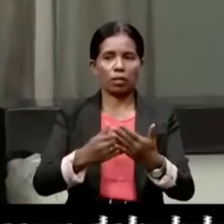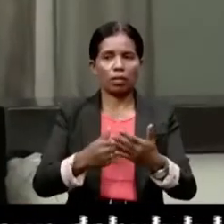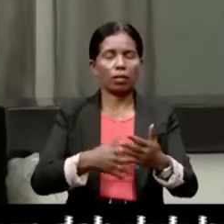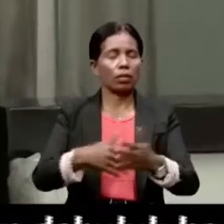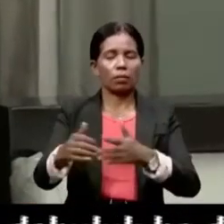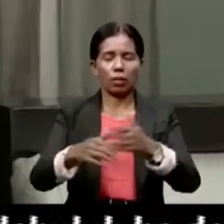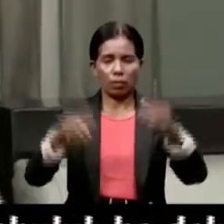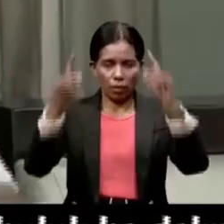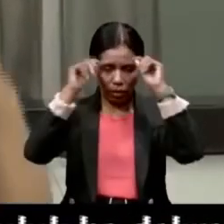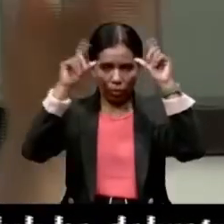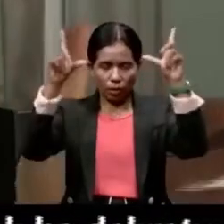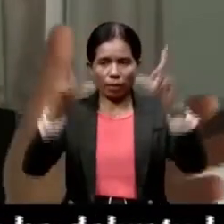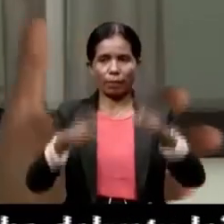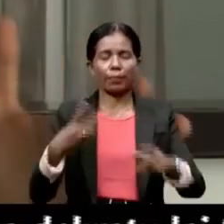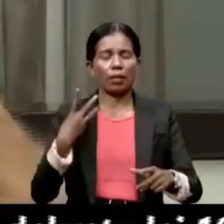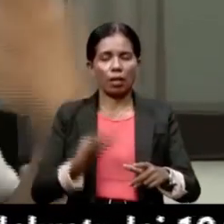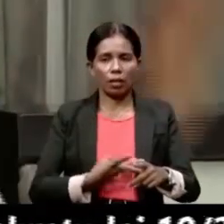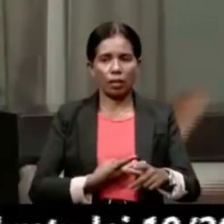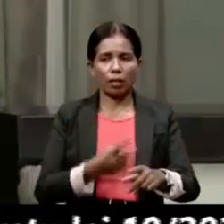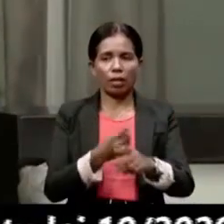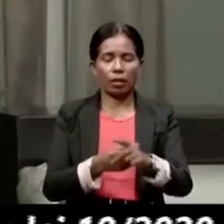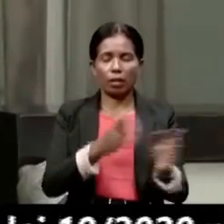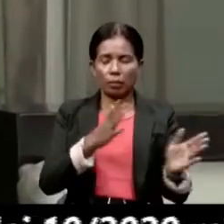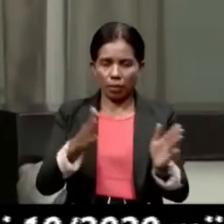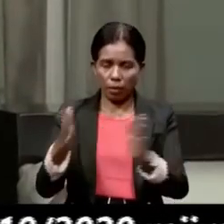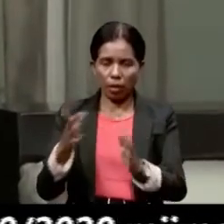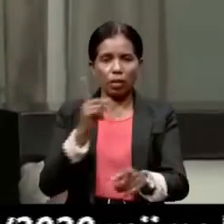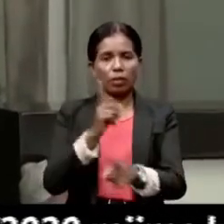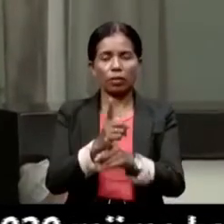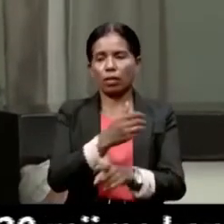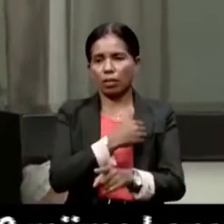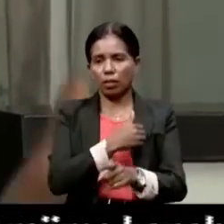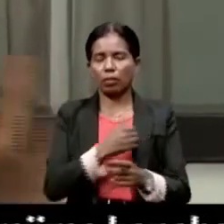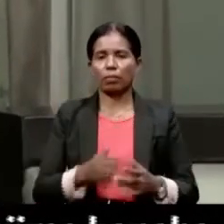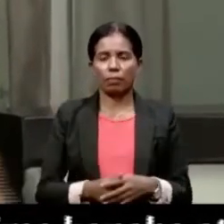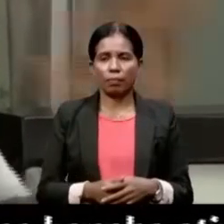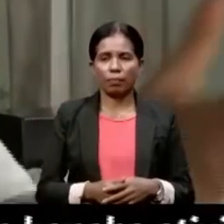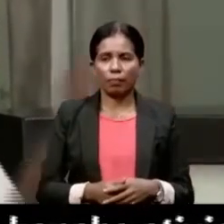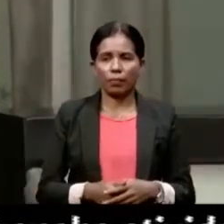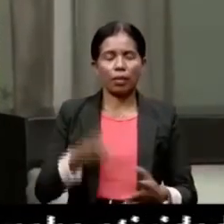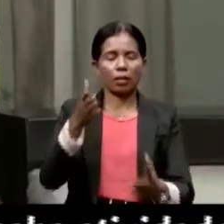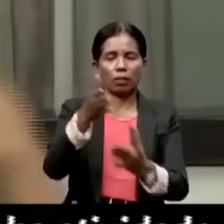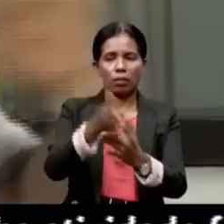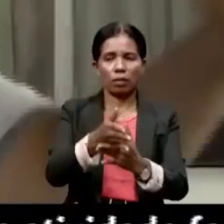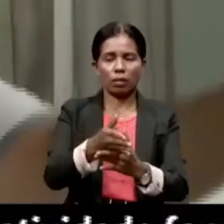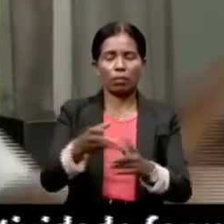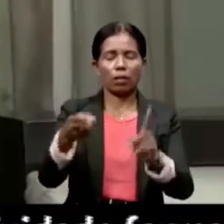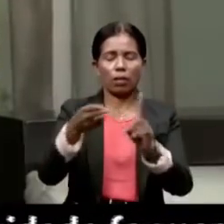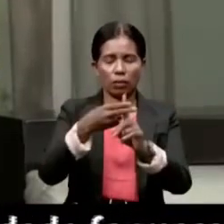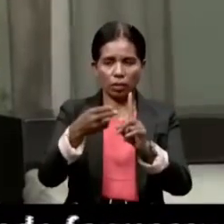Timor-Leste. Itane kondisyons preparado ona kalai. Include kondisyons ba